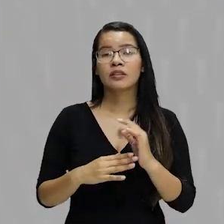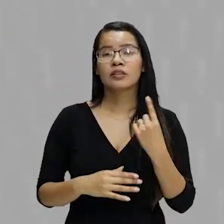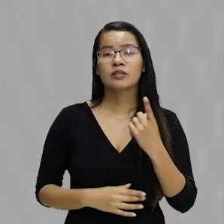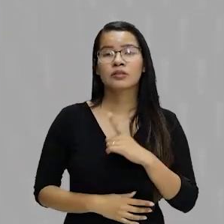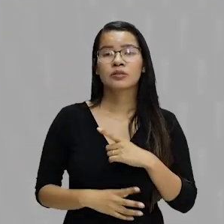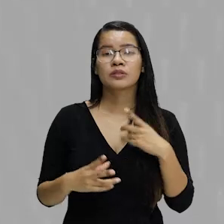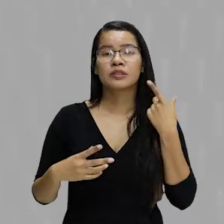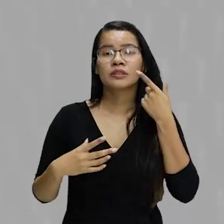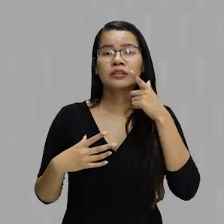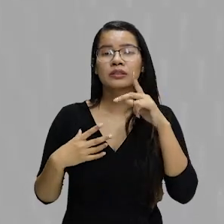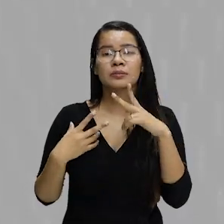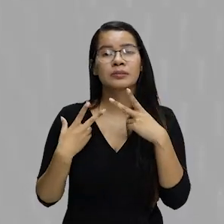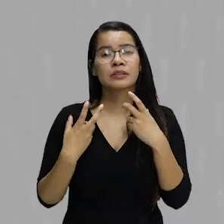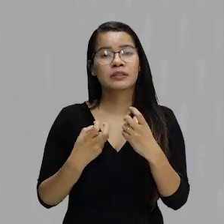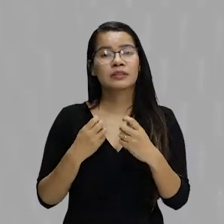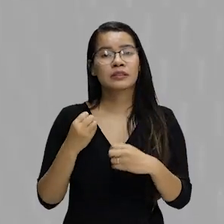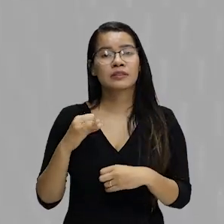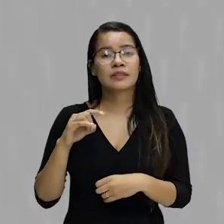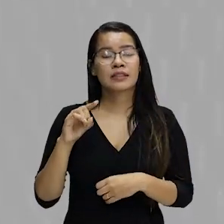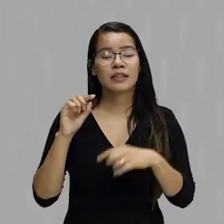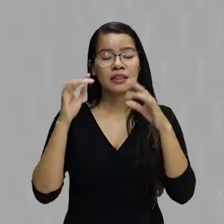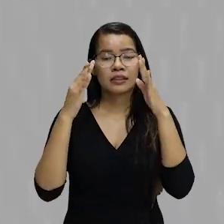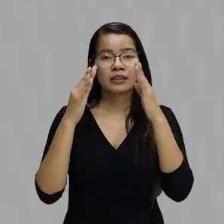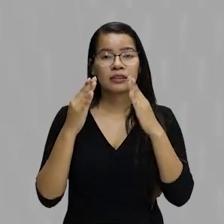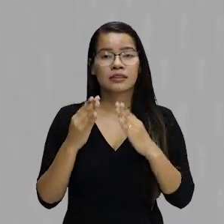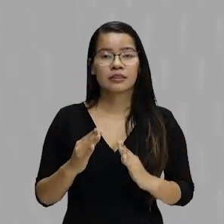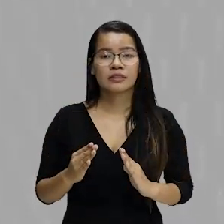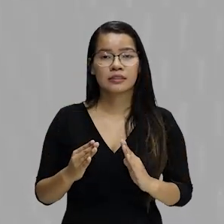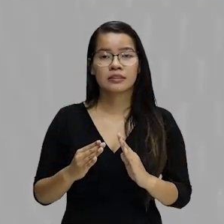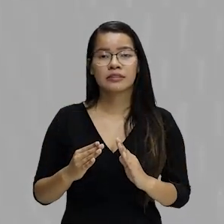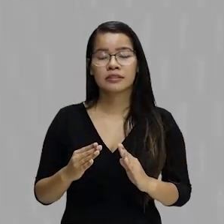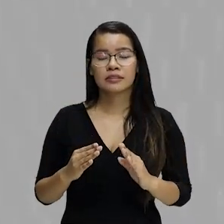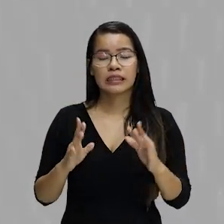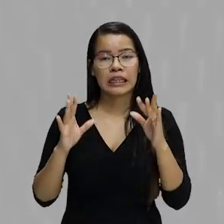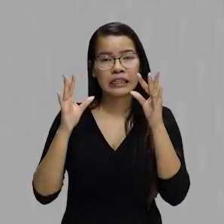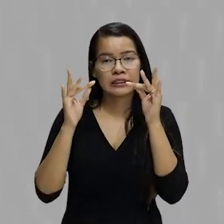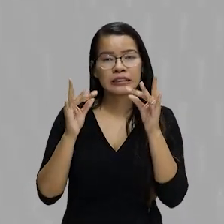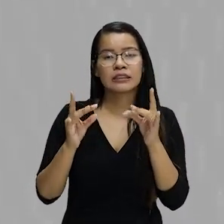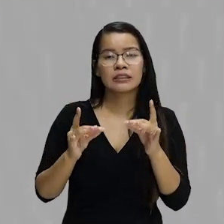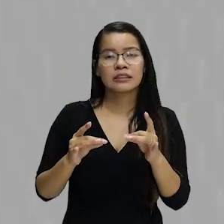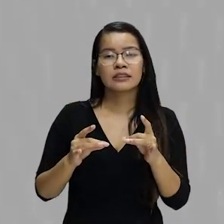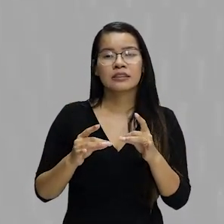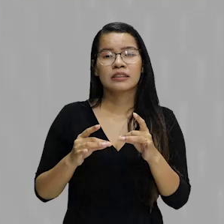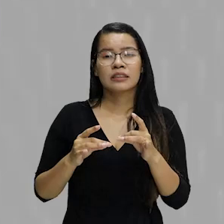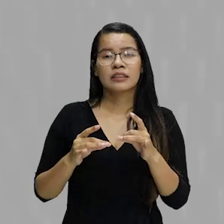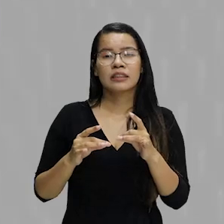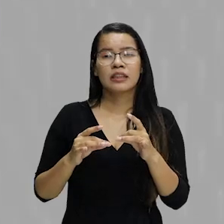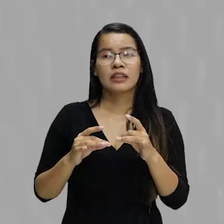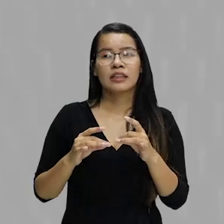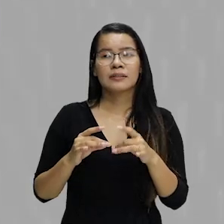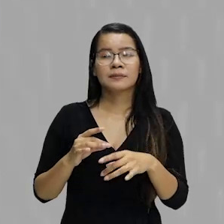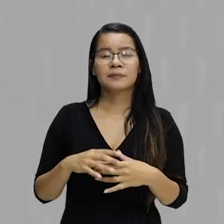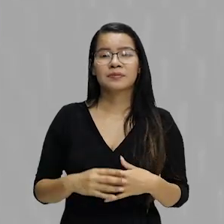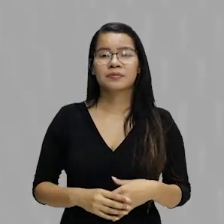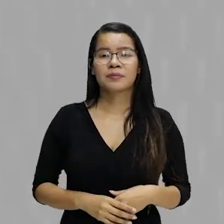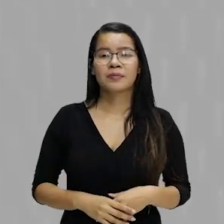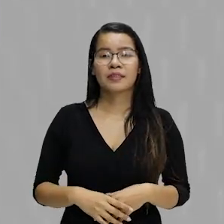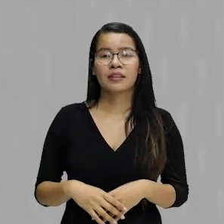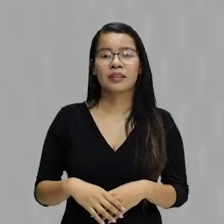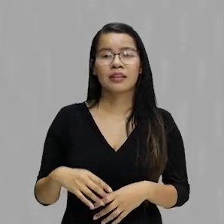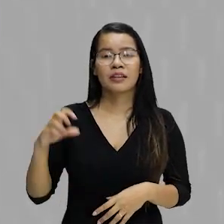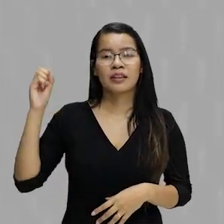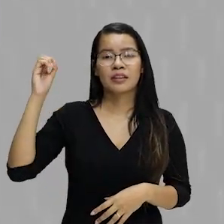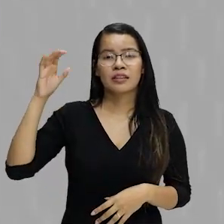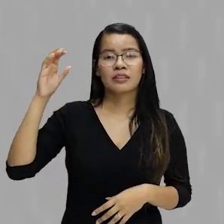que a estrela, se você olhar bem atentamente, a estrela, né, que é referente ao planeta Marte, ela tem uma coloração um pouquinho diferente,